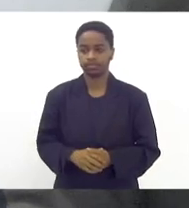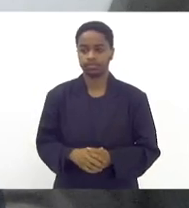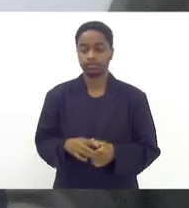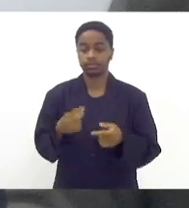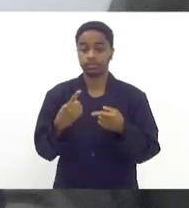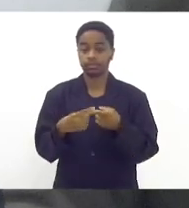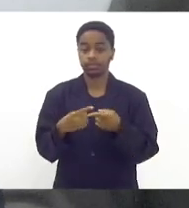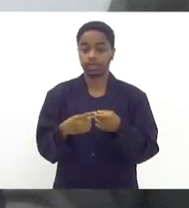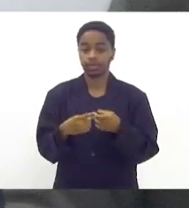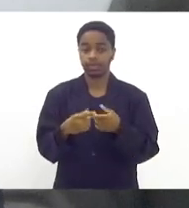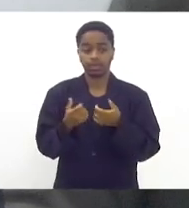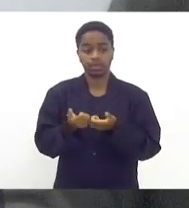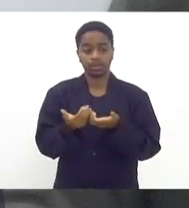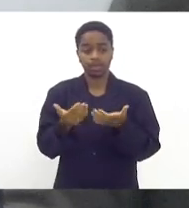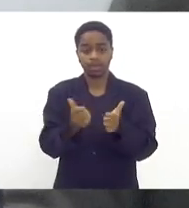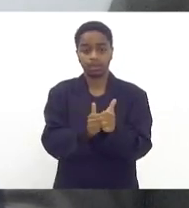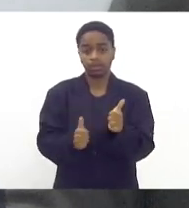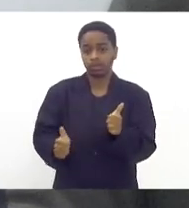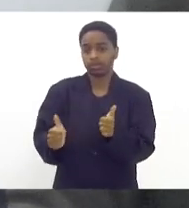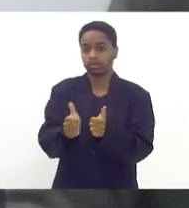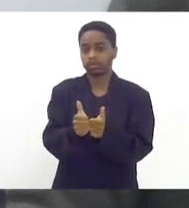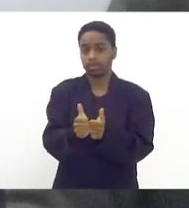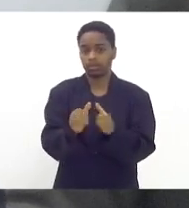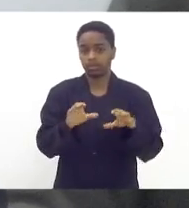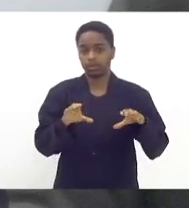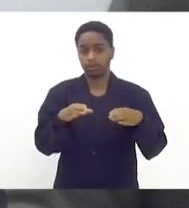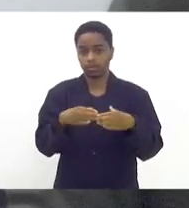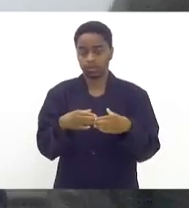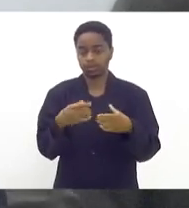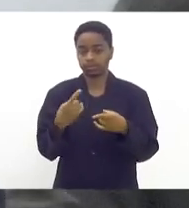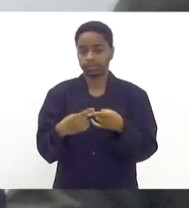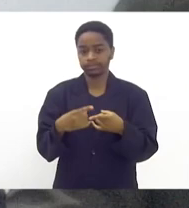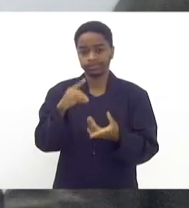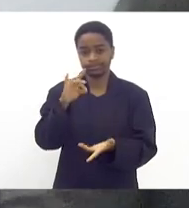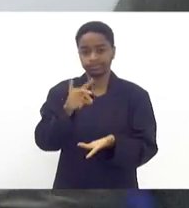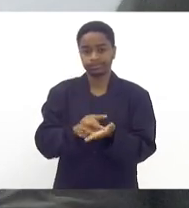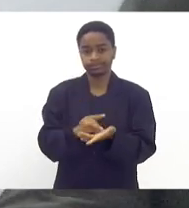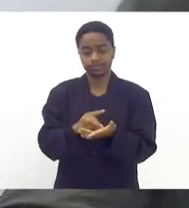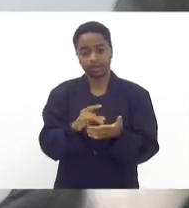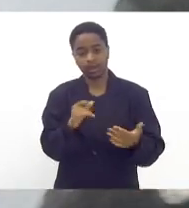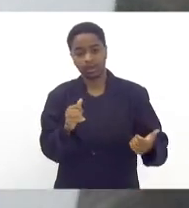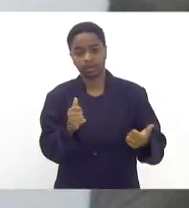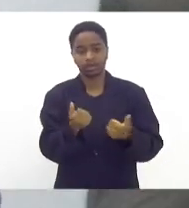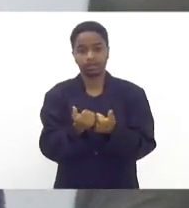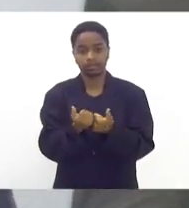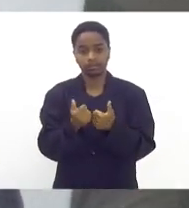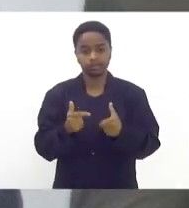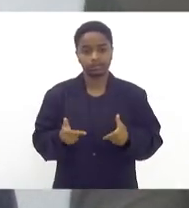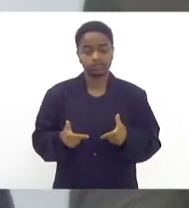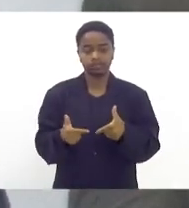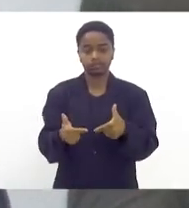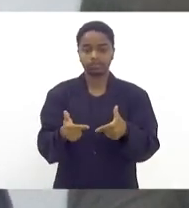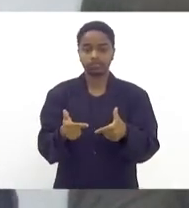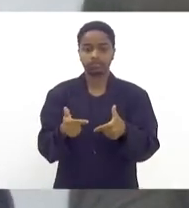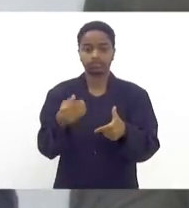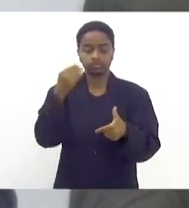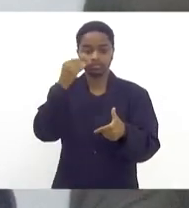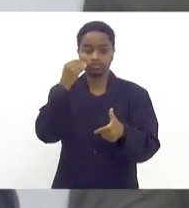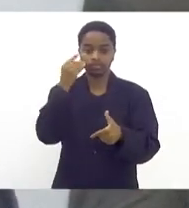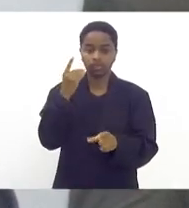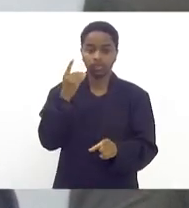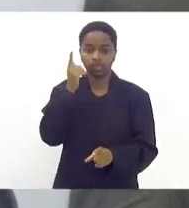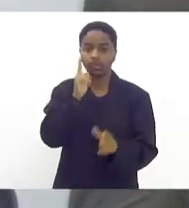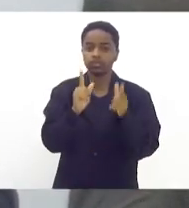protagonismo a esta comissão para que ela seja de fato um braço forte para a busca do